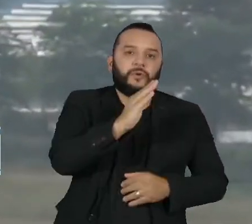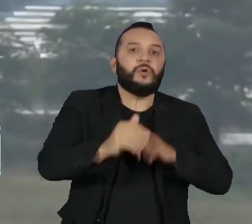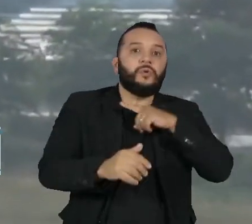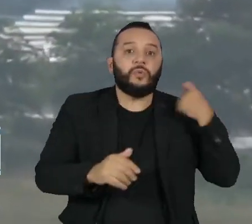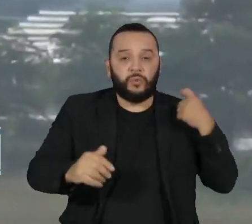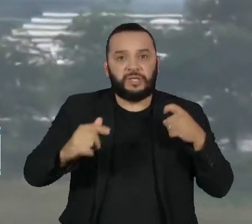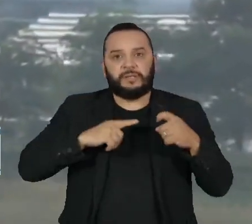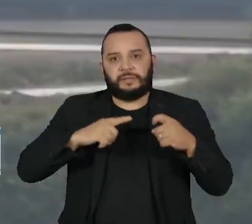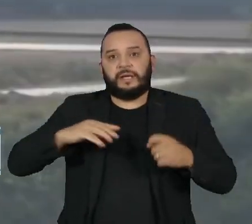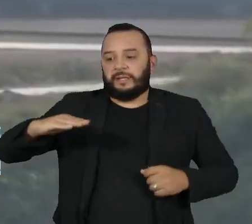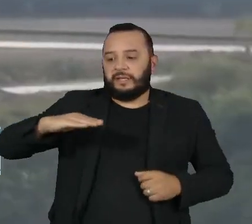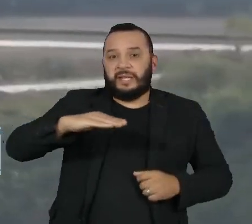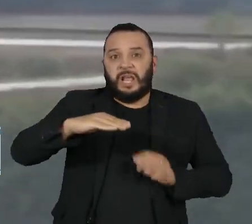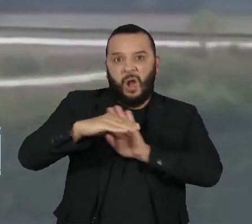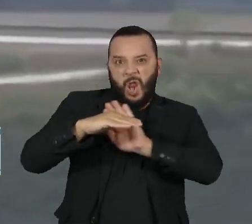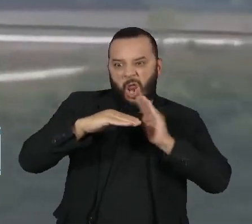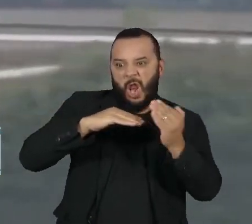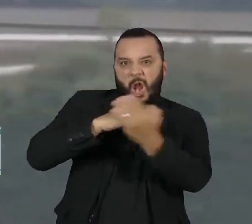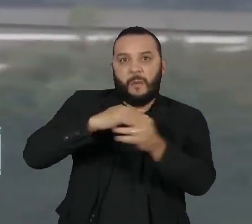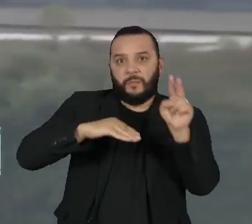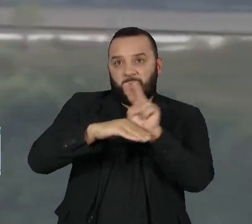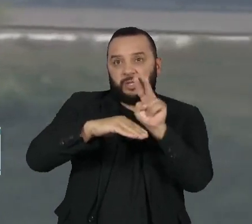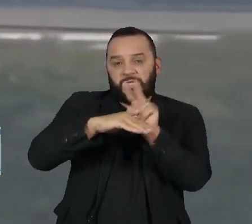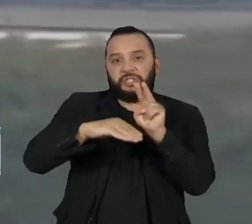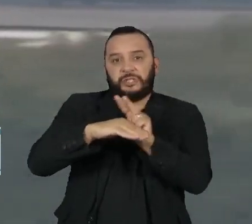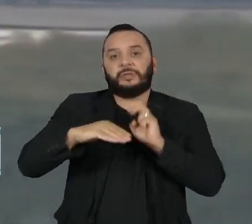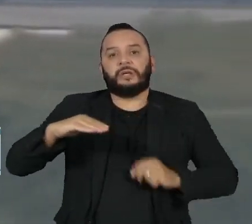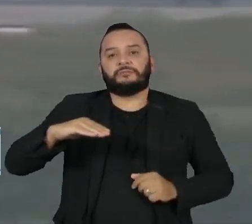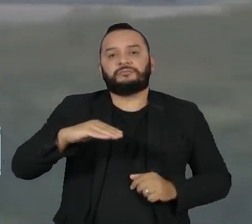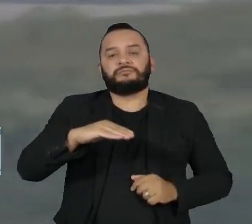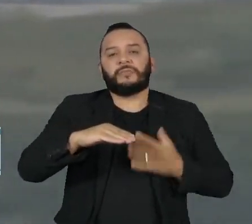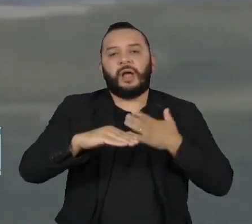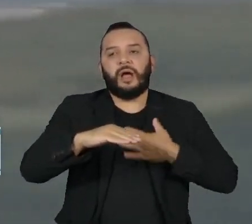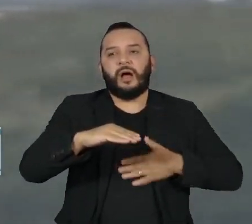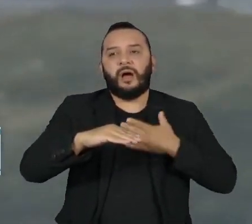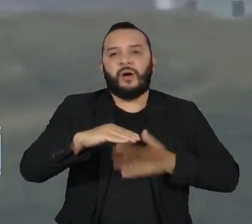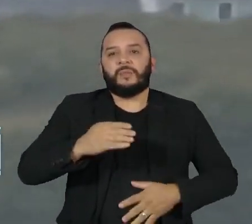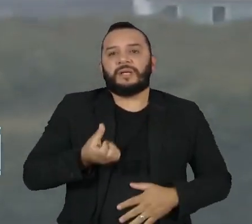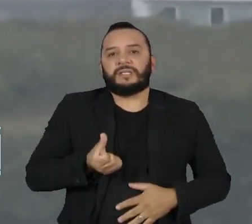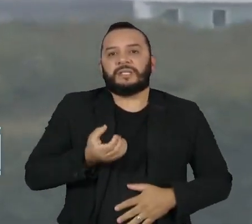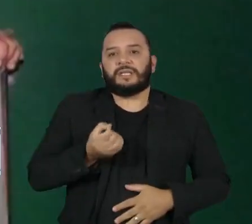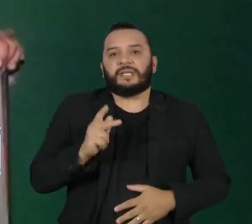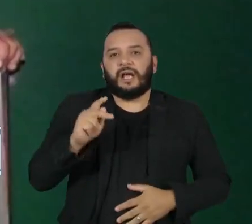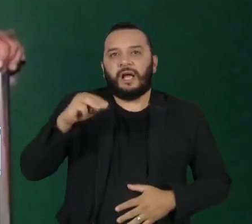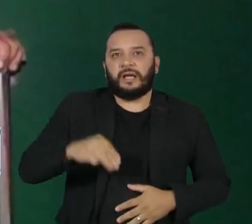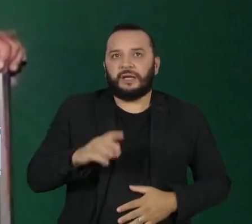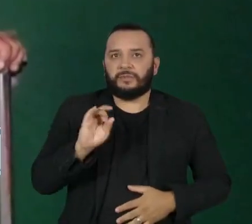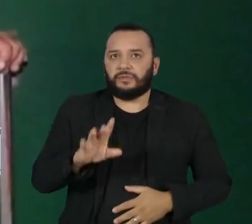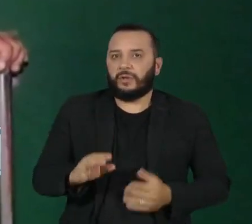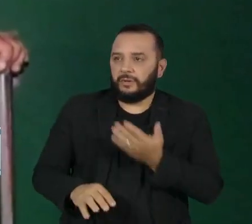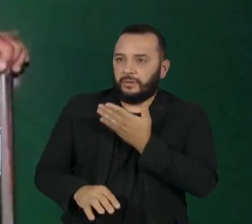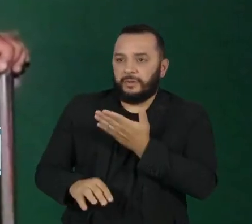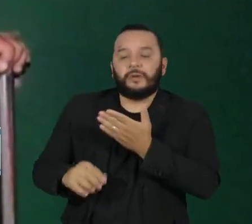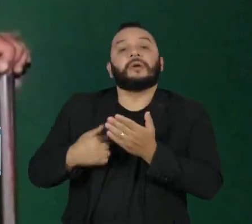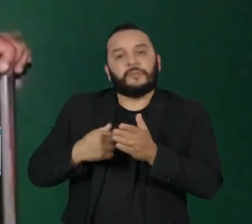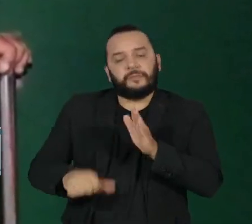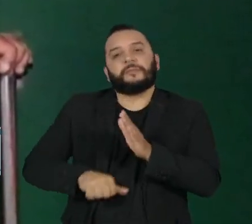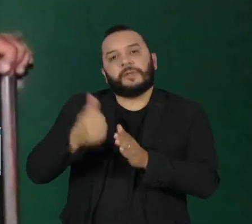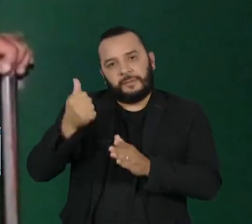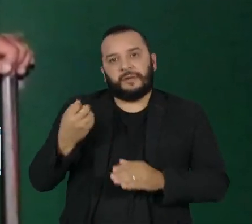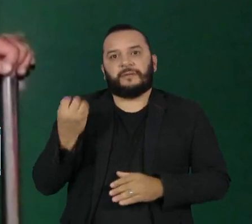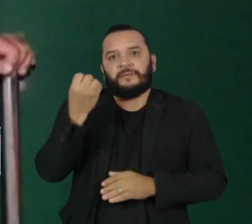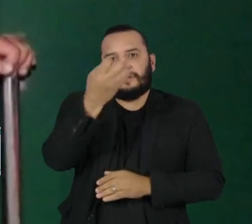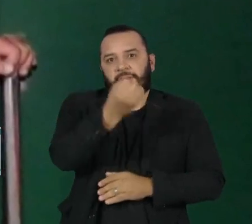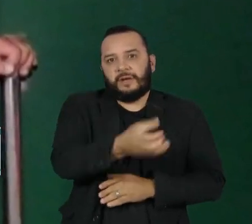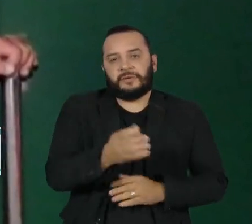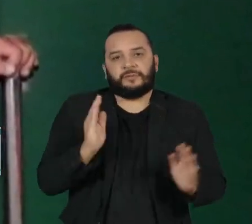blindado e muito lento A locomotiva circular uma velocidade máxima de 60 km/h essa é a primeira viagem do líder